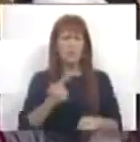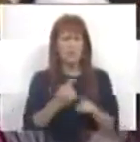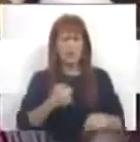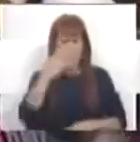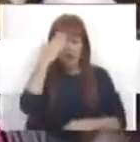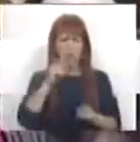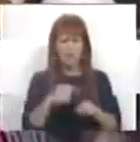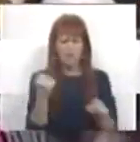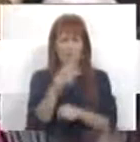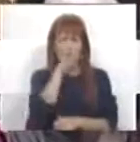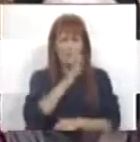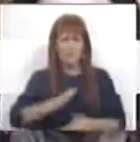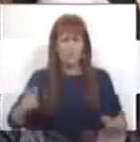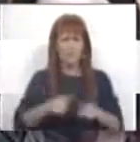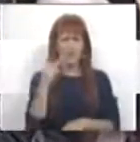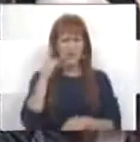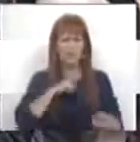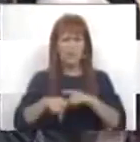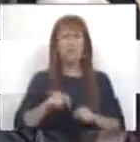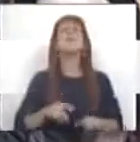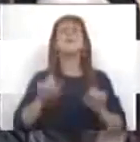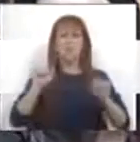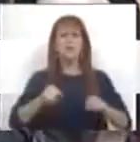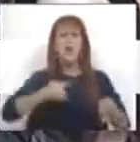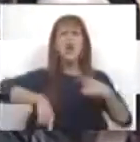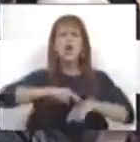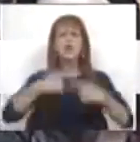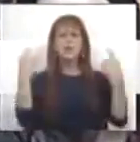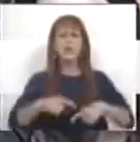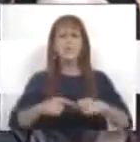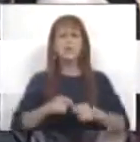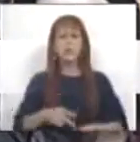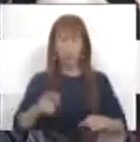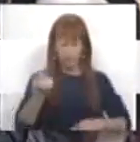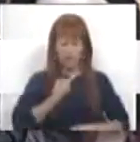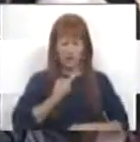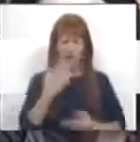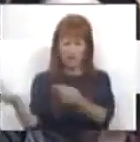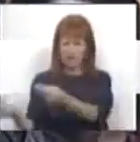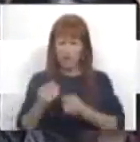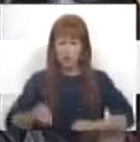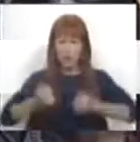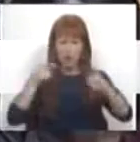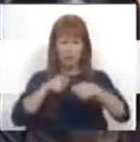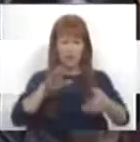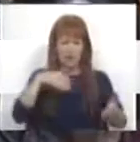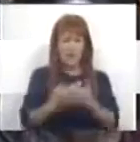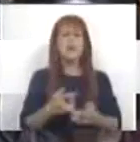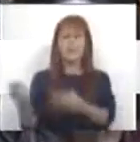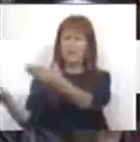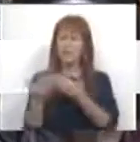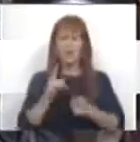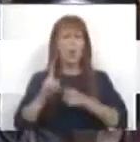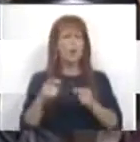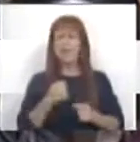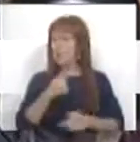supostamente funcionalizarem a vida política. Sim, nós temos o dever de trazer os melhores para a política, de trazer